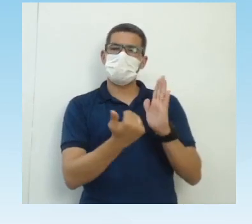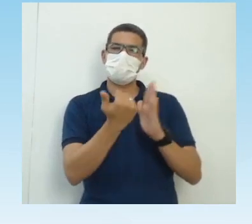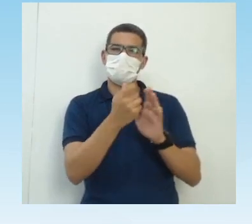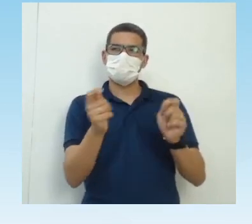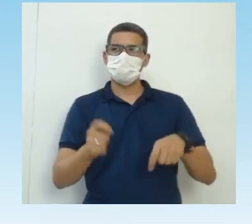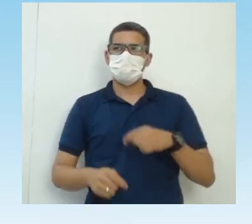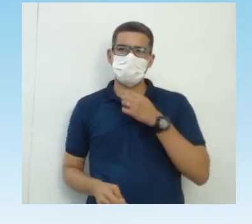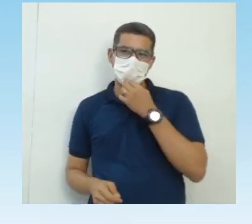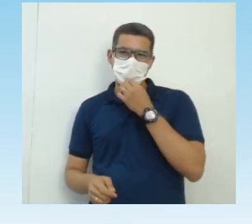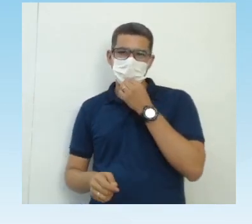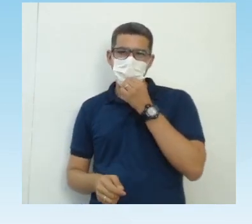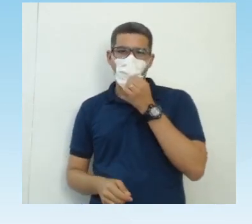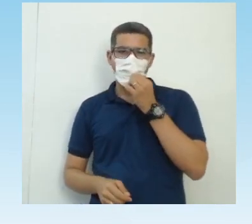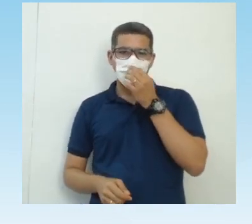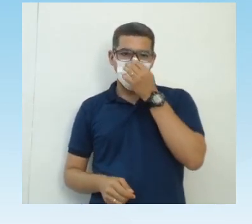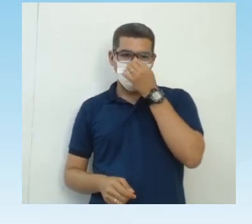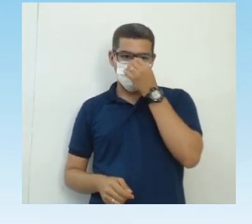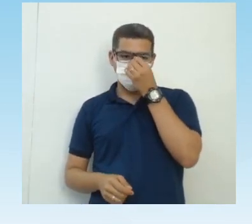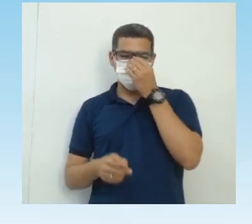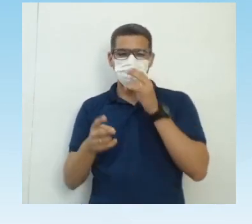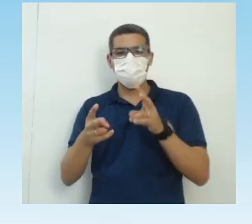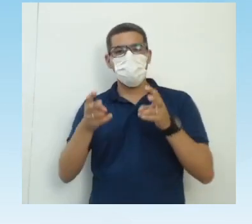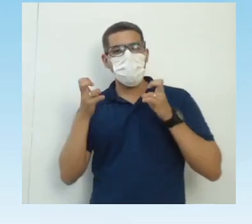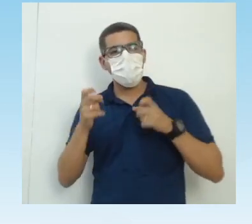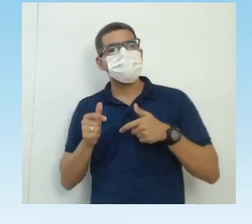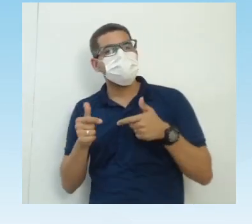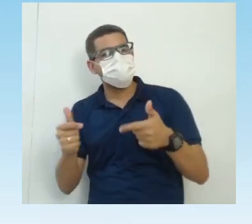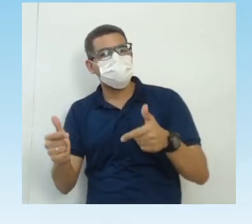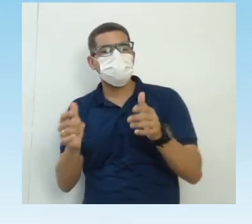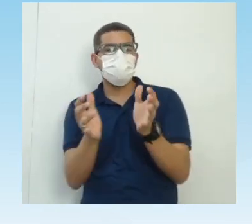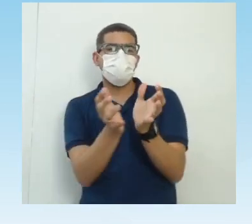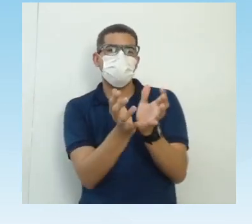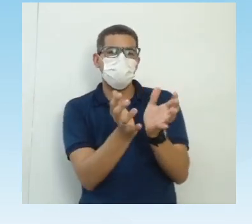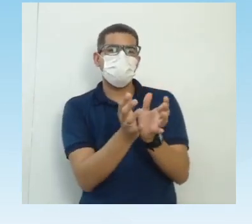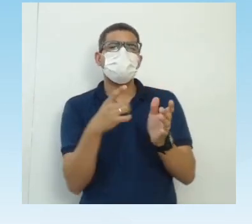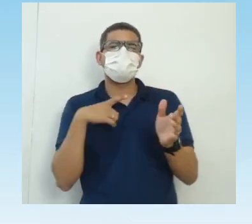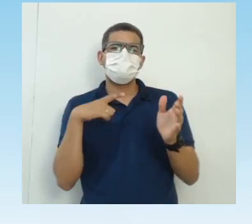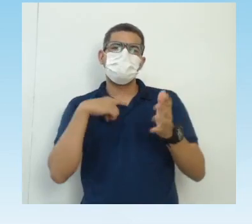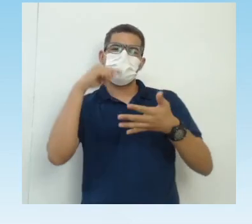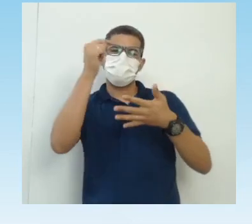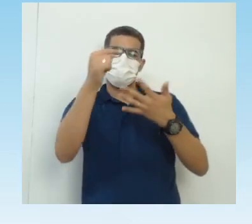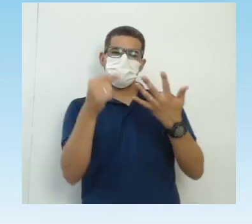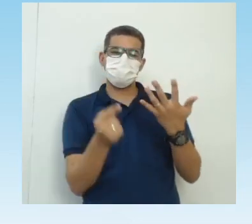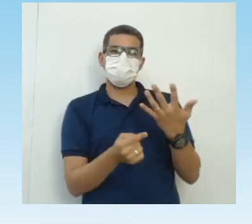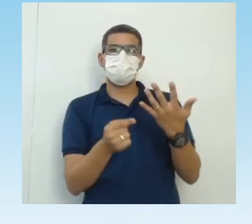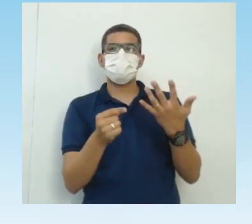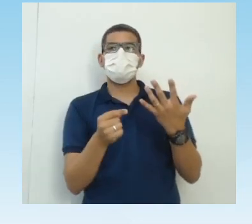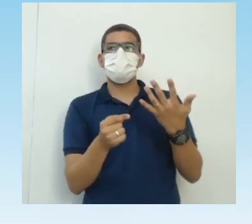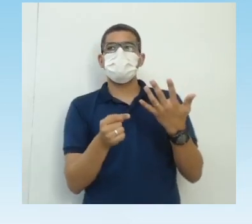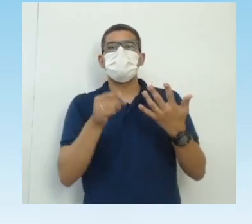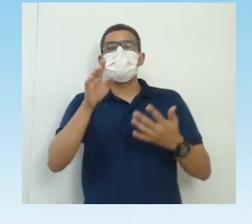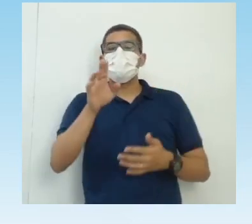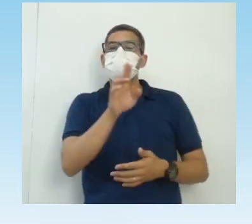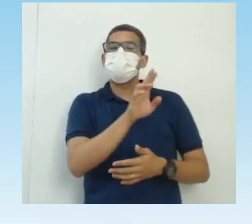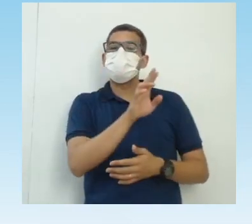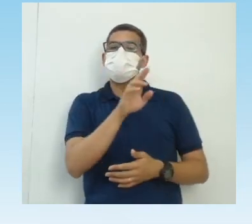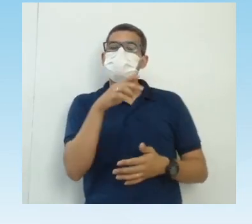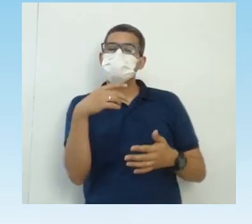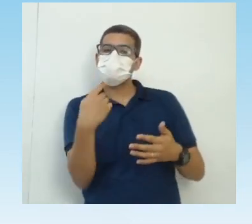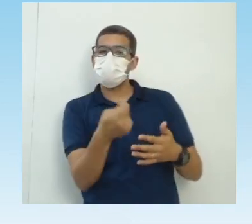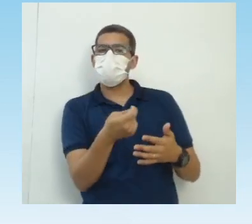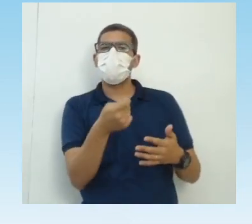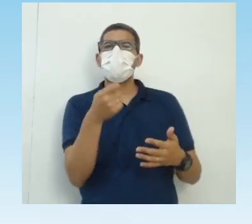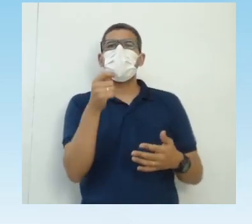fetiche da mercadoria, né? A gente vai perceber a luta de classes e outros aspectos. Mas nesse sentido, o que ele vai chamar a atenção aqui é